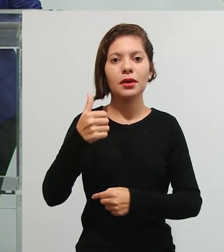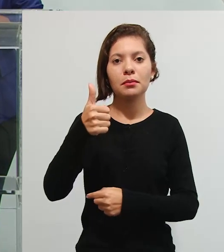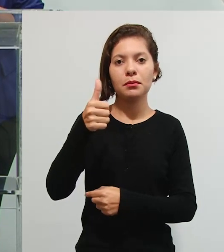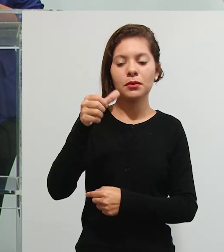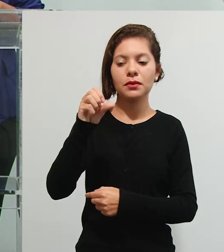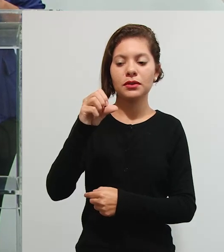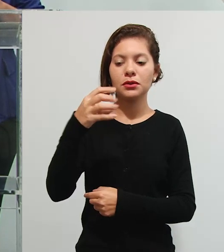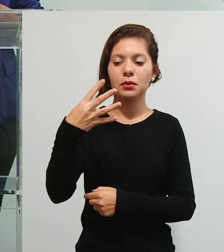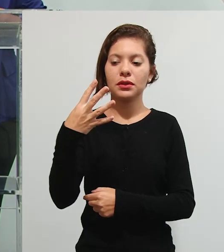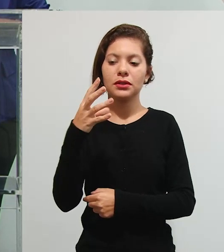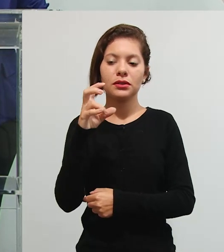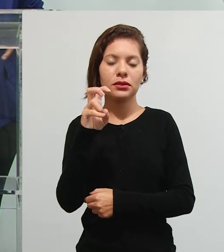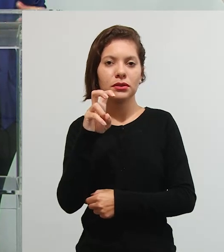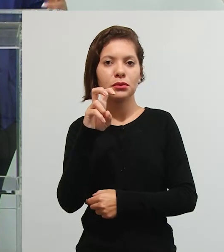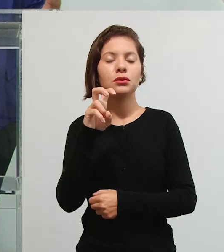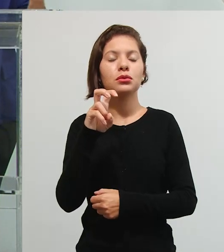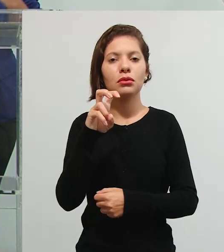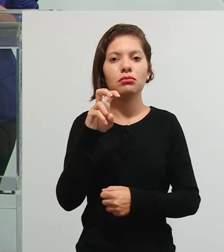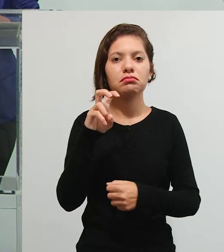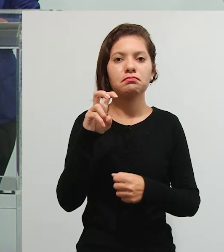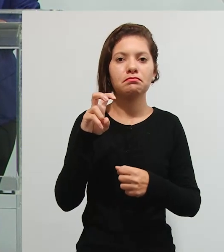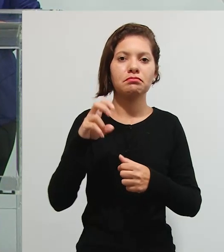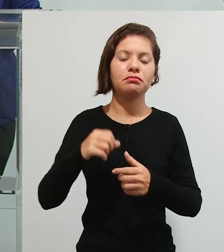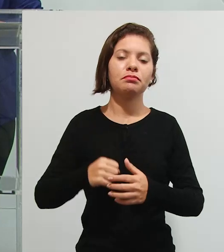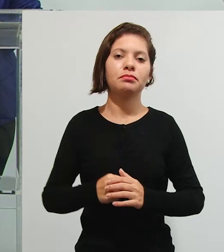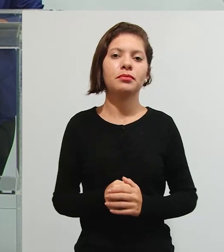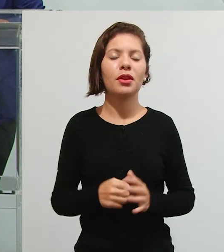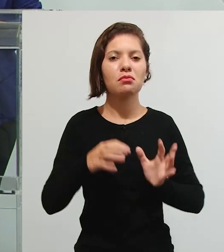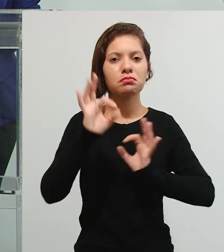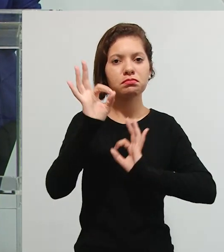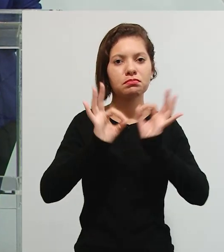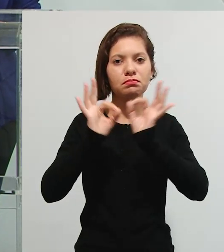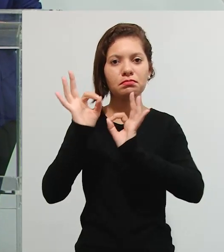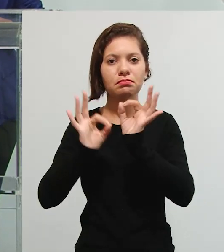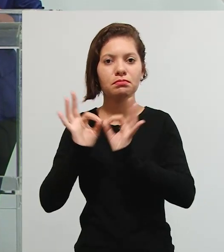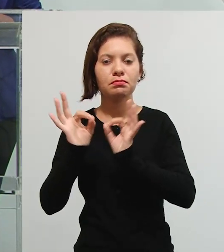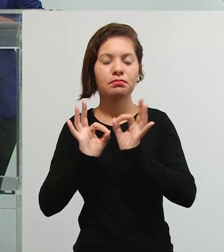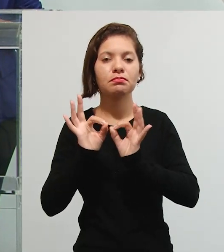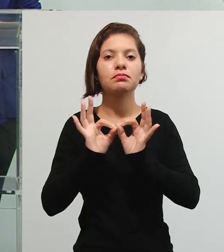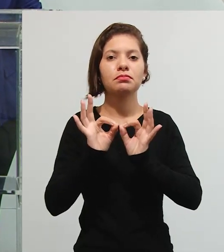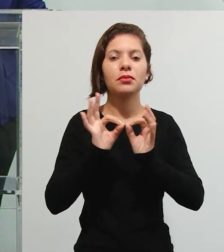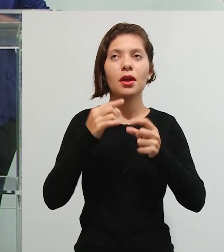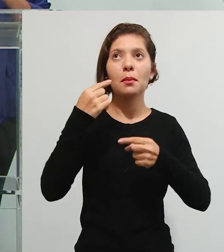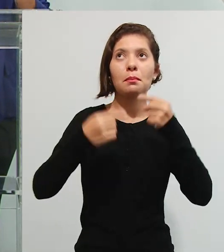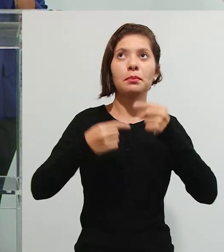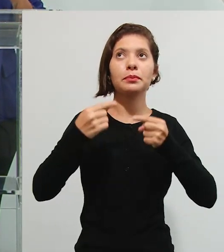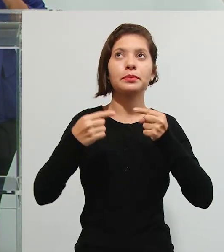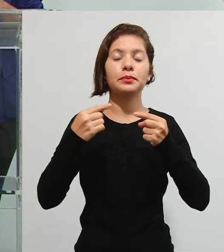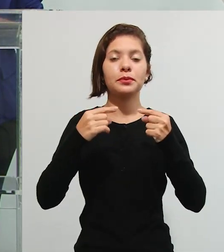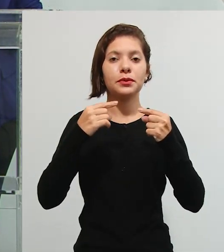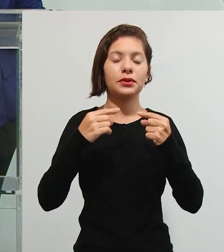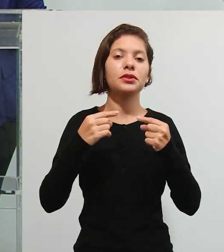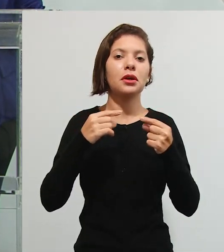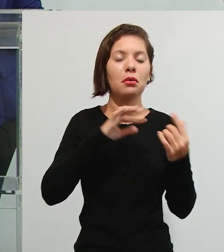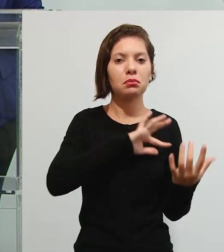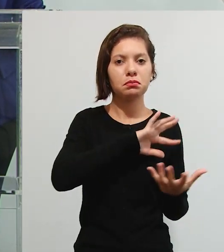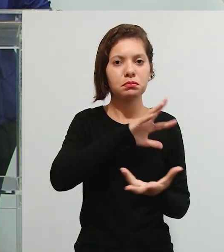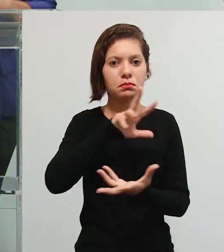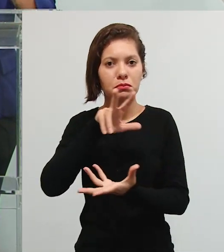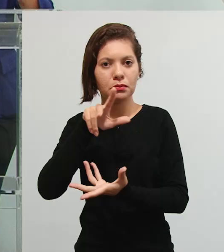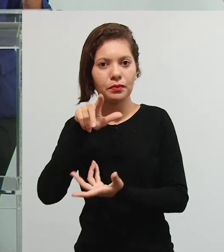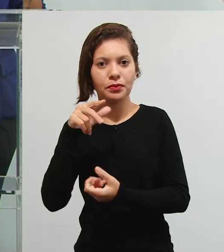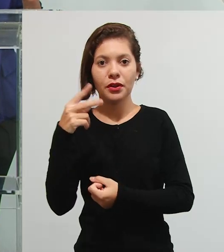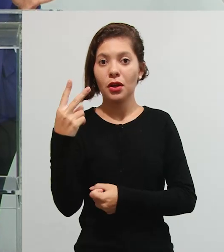pós-1945, onde nós temos uma reorganização da geopolítica mundial, que traz aí duas grandes